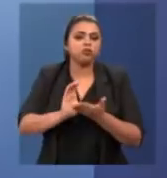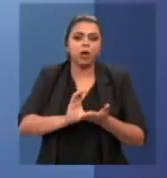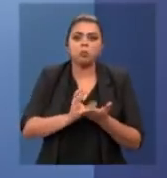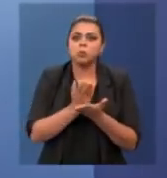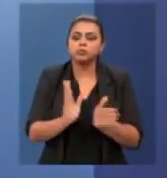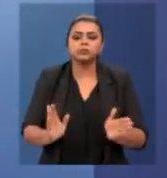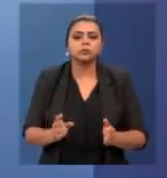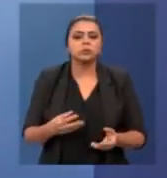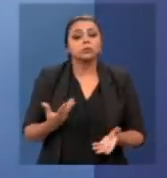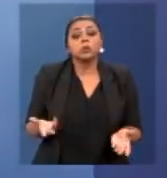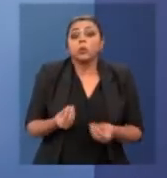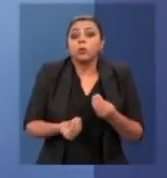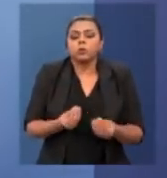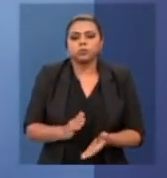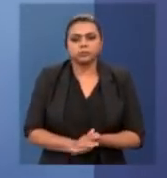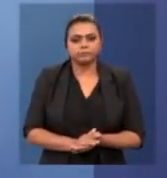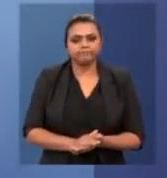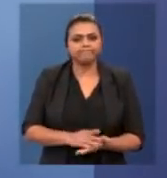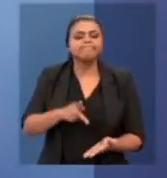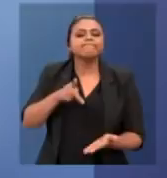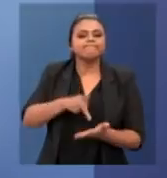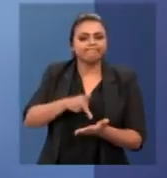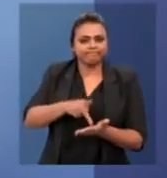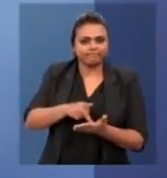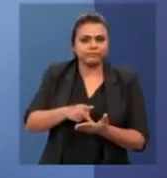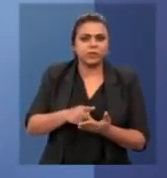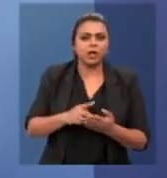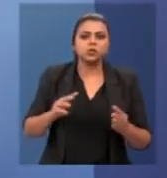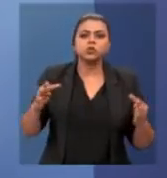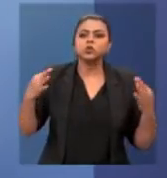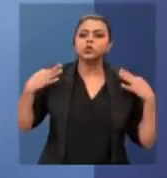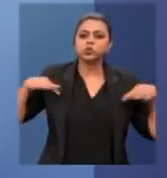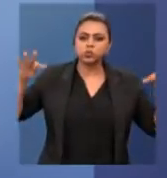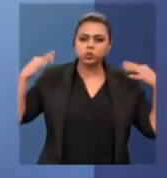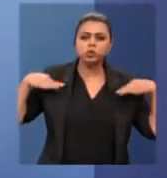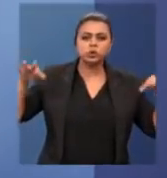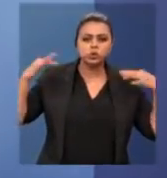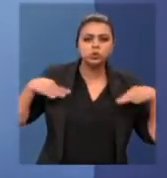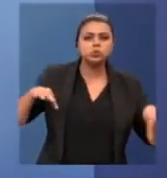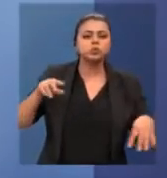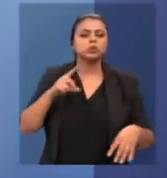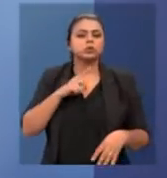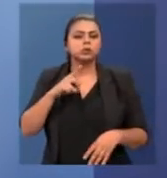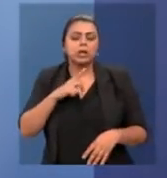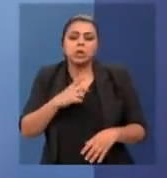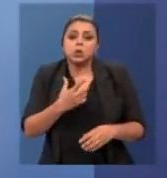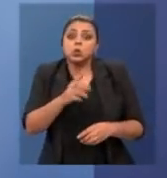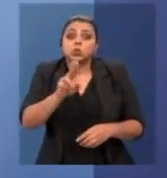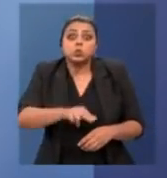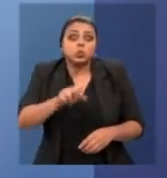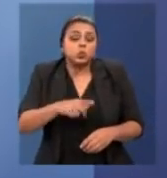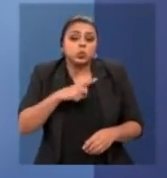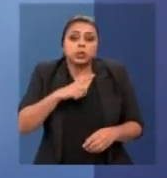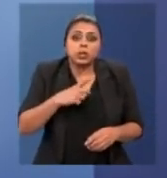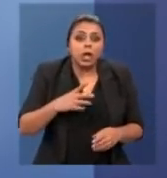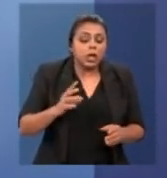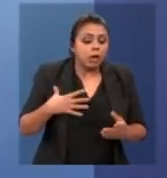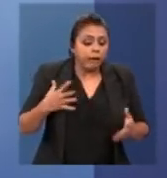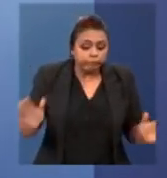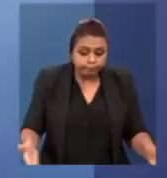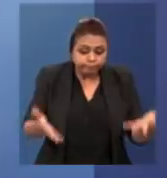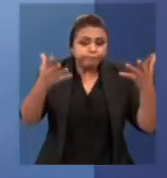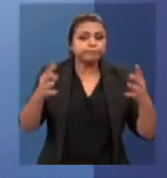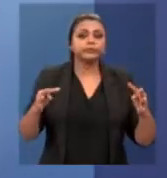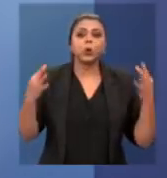na verdade o turismo o espírito santo todas as gestões é nunca tiveram um grande apelo à questão dos quer conhecê-la